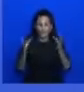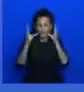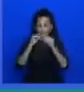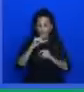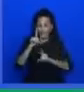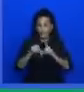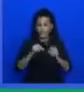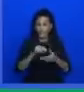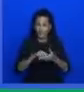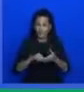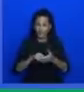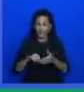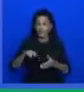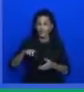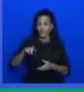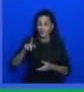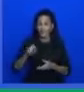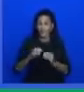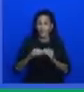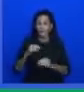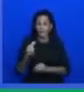sorteio da Mega Sena, concurso